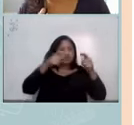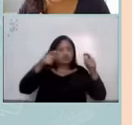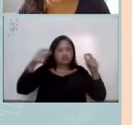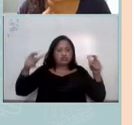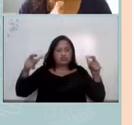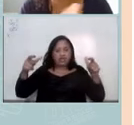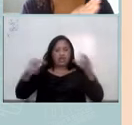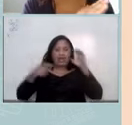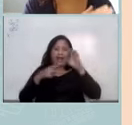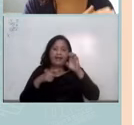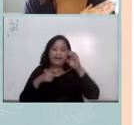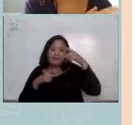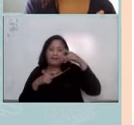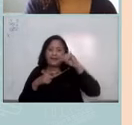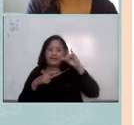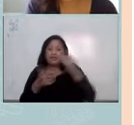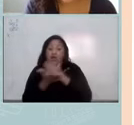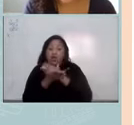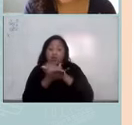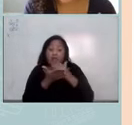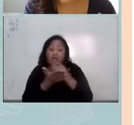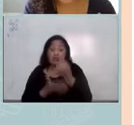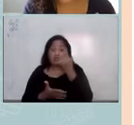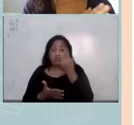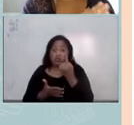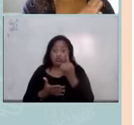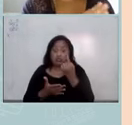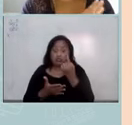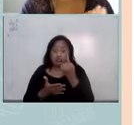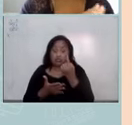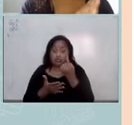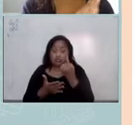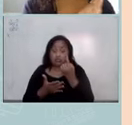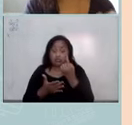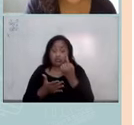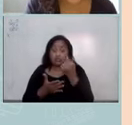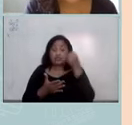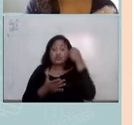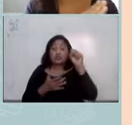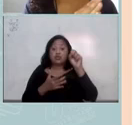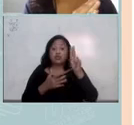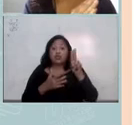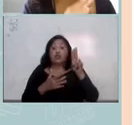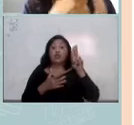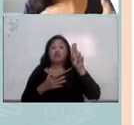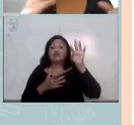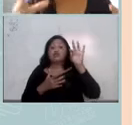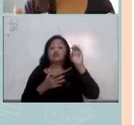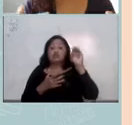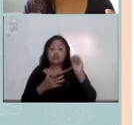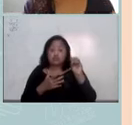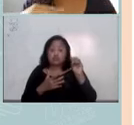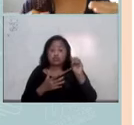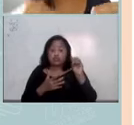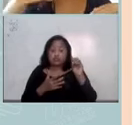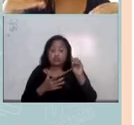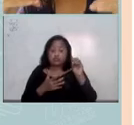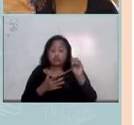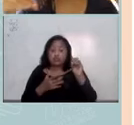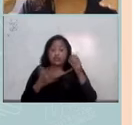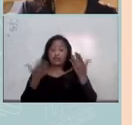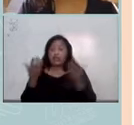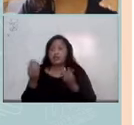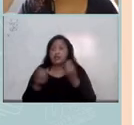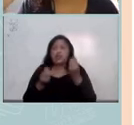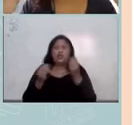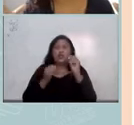Toda epidemia, ela começa por um surto, tá? Que eu não coloquei aí, mas o surto, ele é justamente isso, um